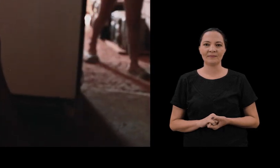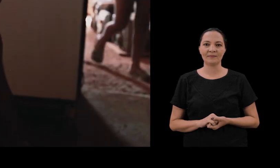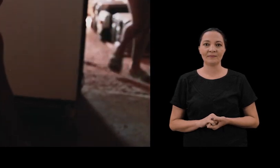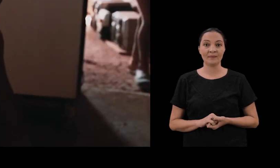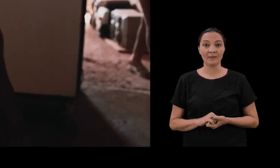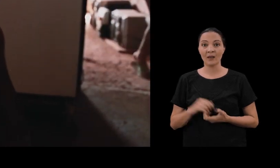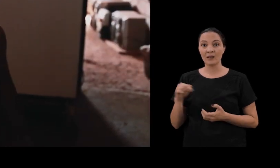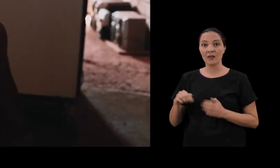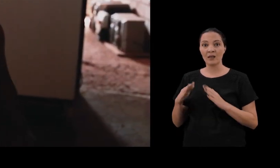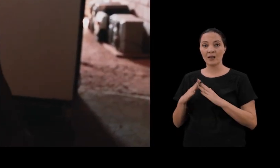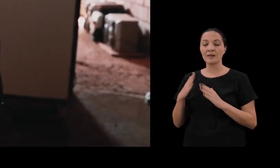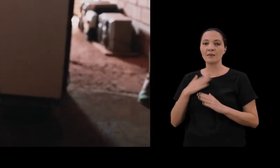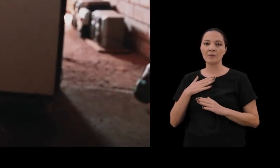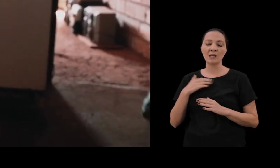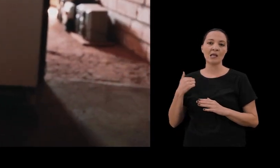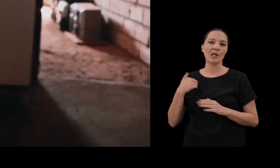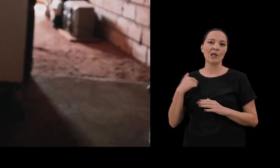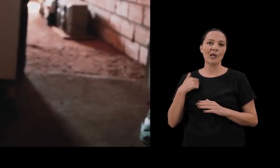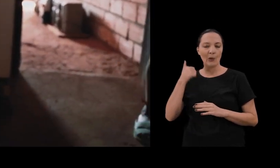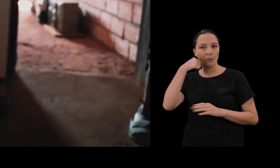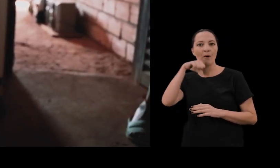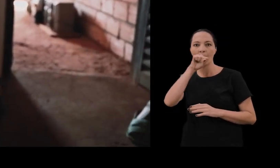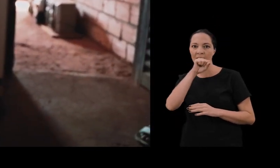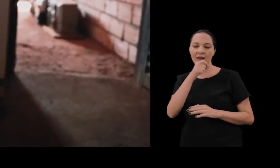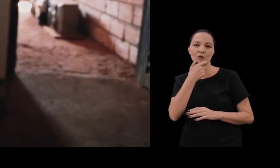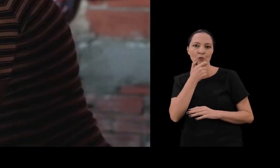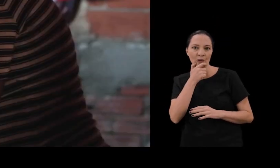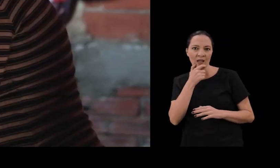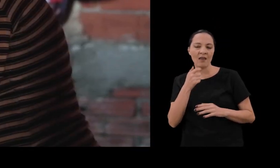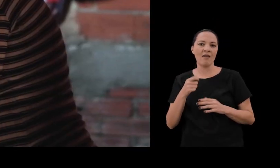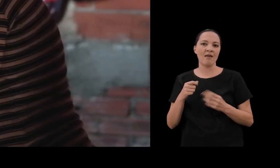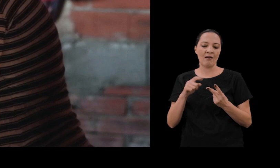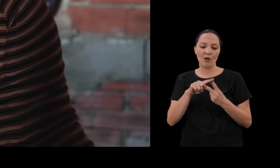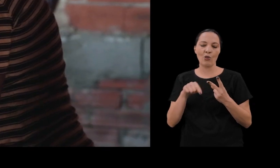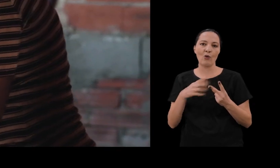Aqui na minha casa, sou mãe solteira, tenho dois filhos.